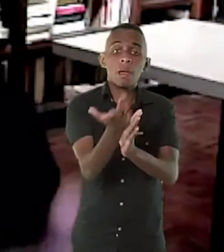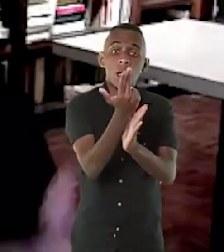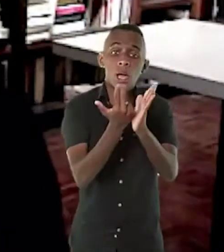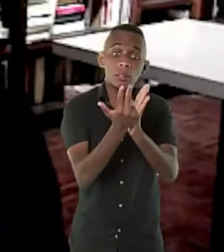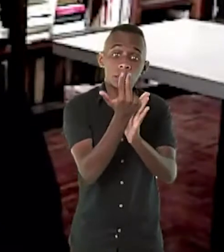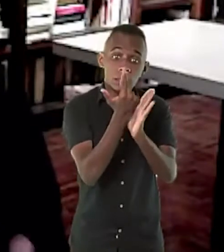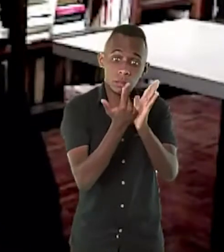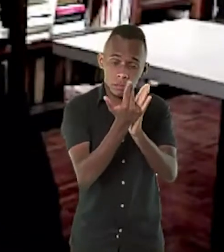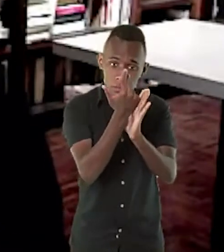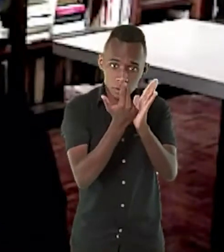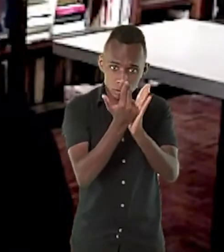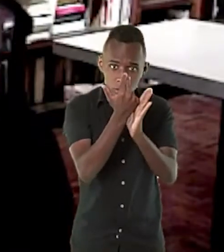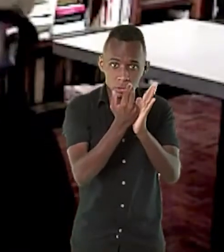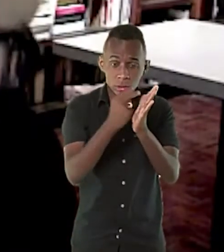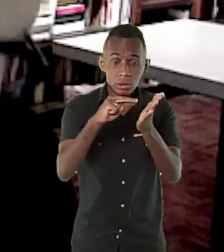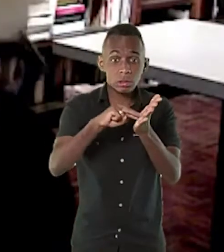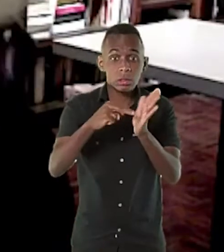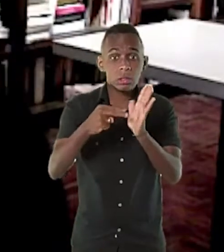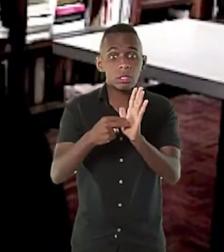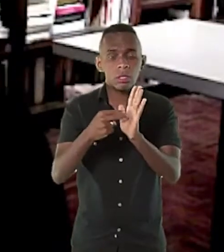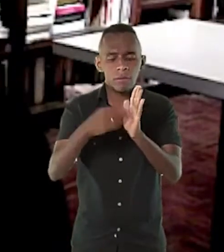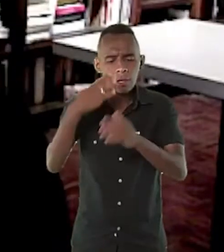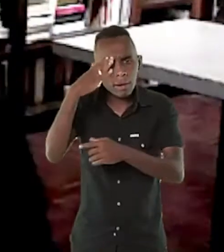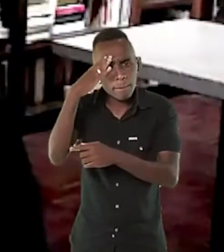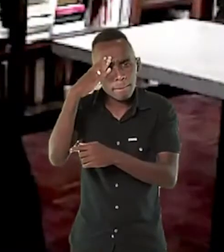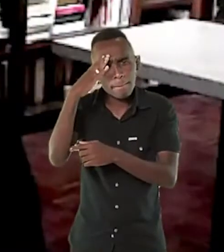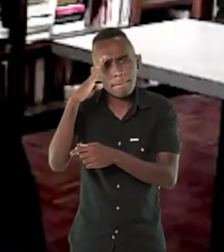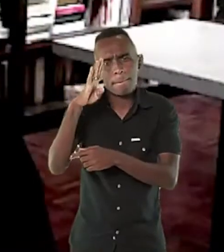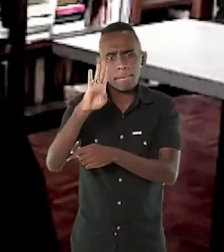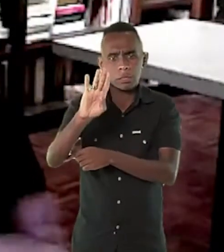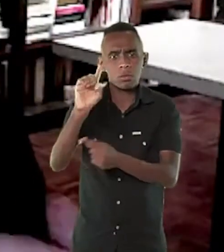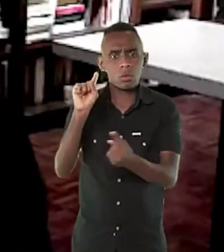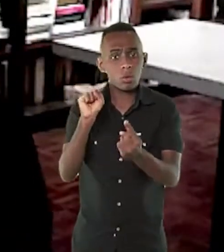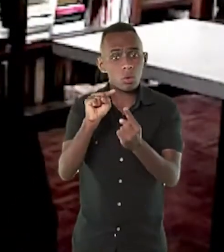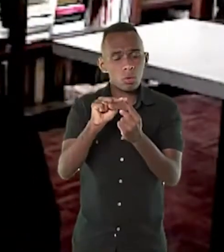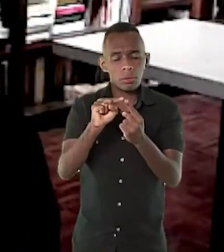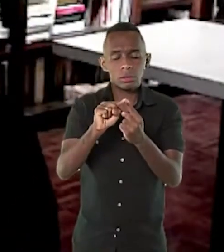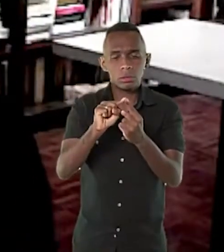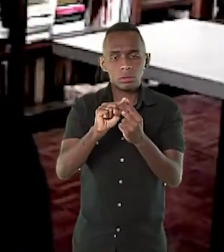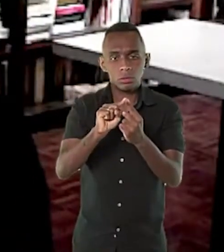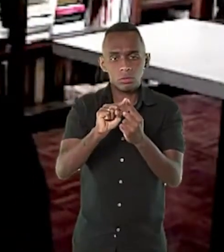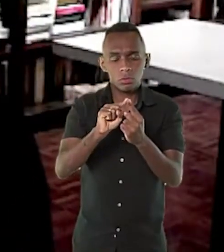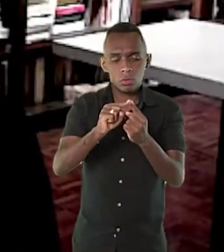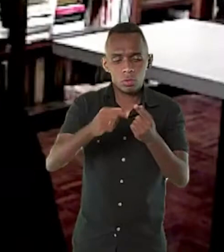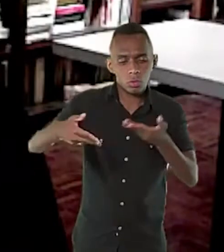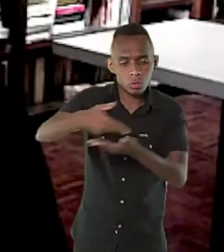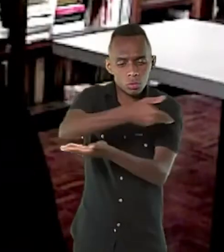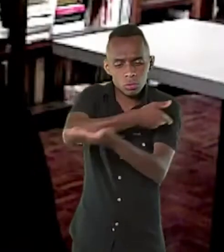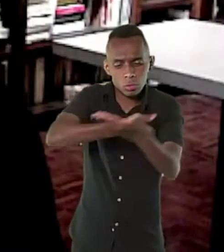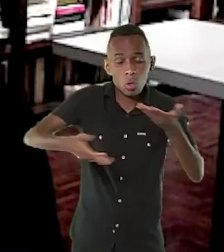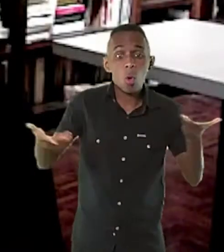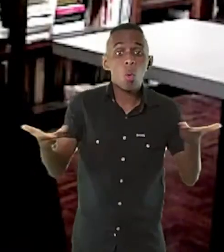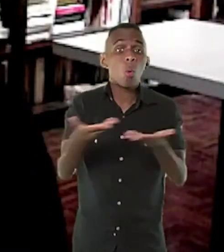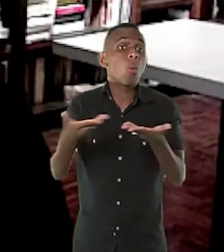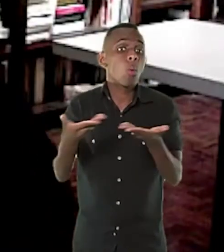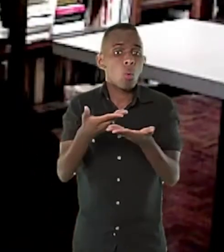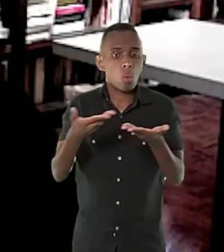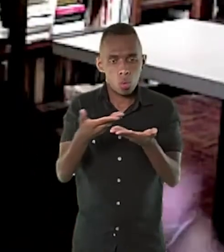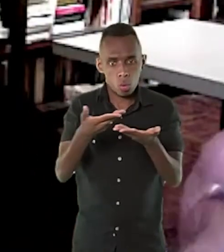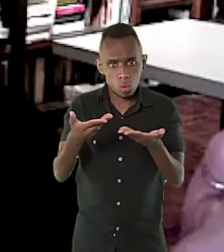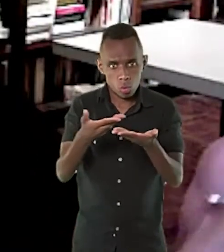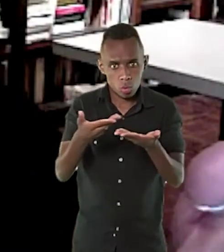tornaram os elementos principais de mediação do cotidiano, ocupando